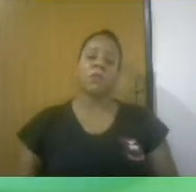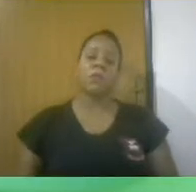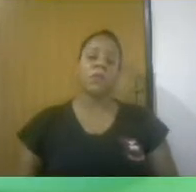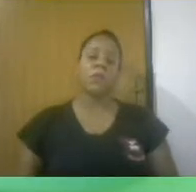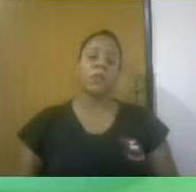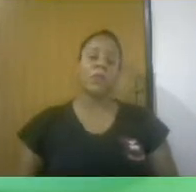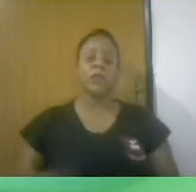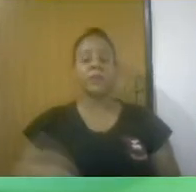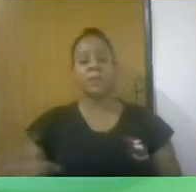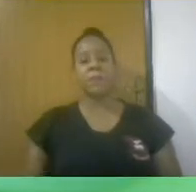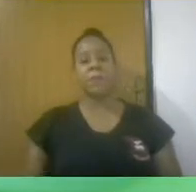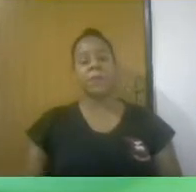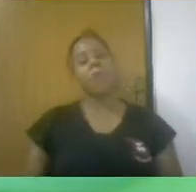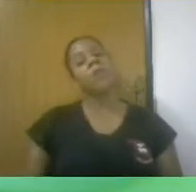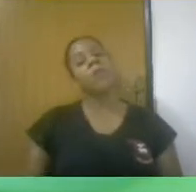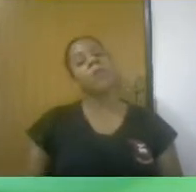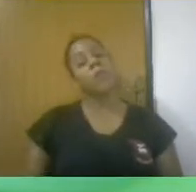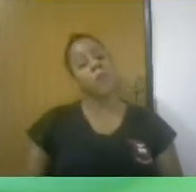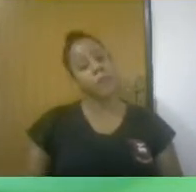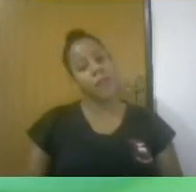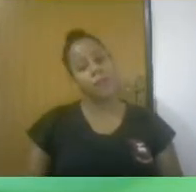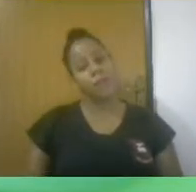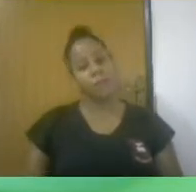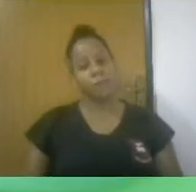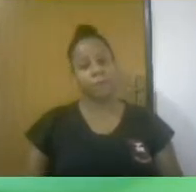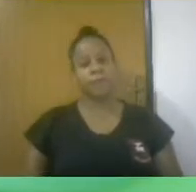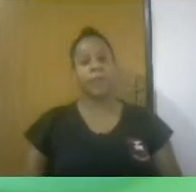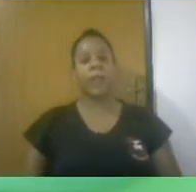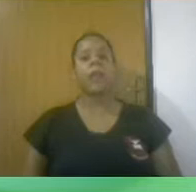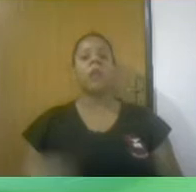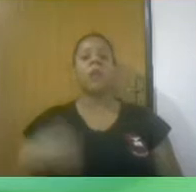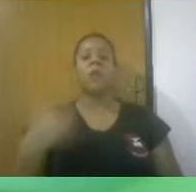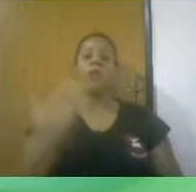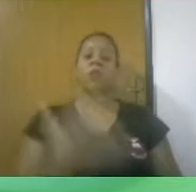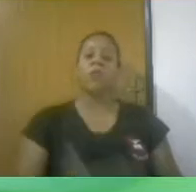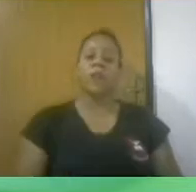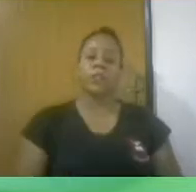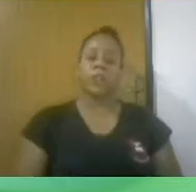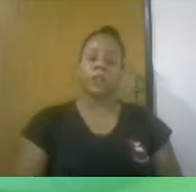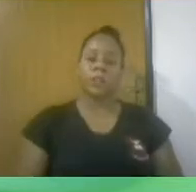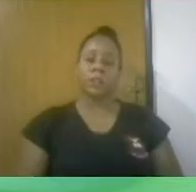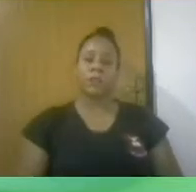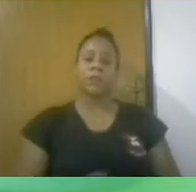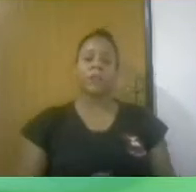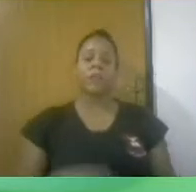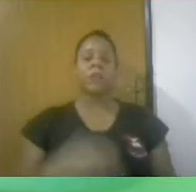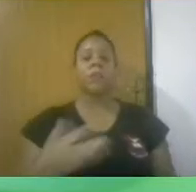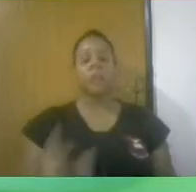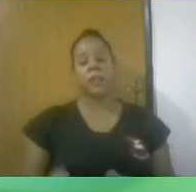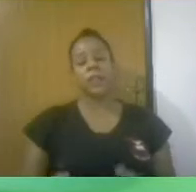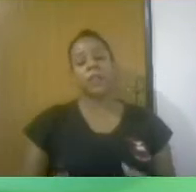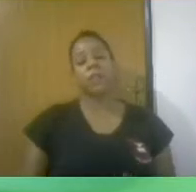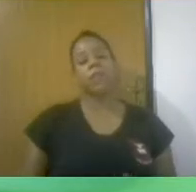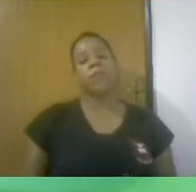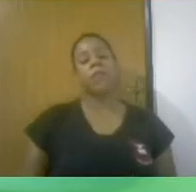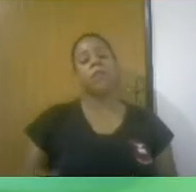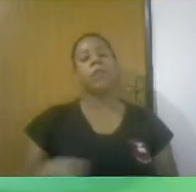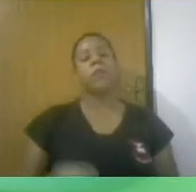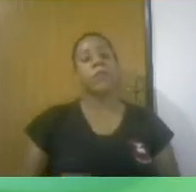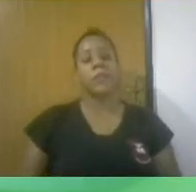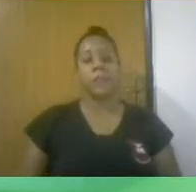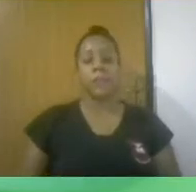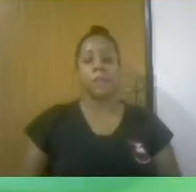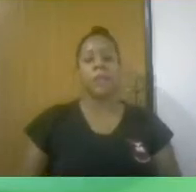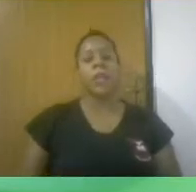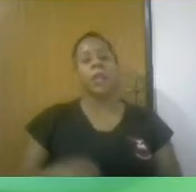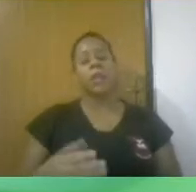com isso, esse bispo ele não concordava, né, com o que Duarte da Costa estava fazendo. Então, eles acabaram tendo um conflito